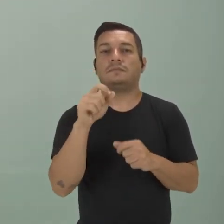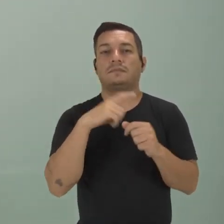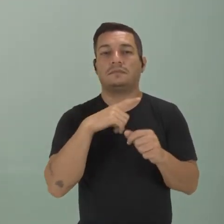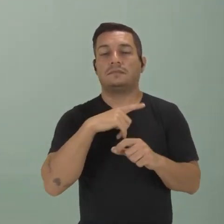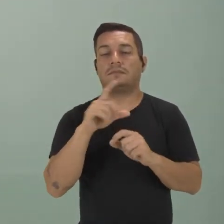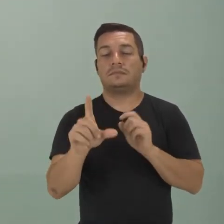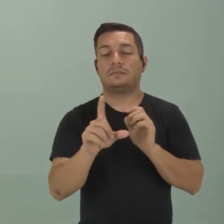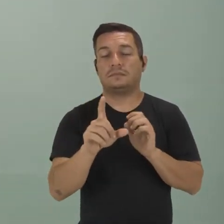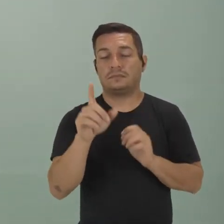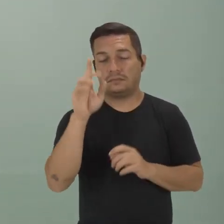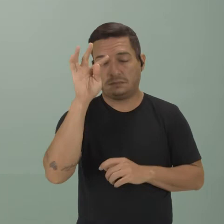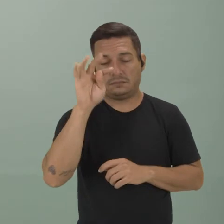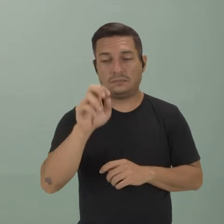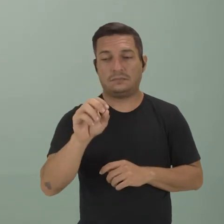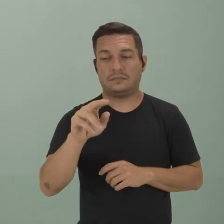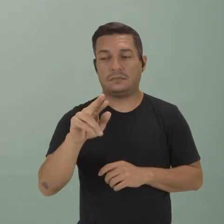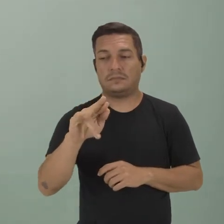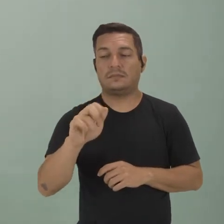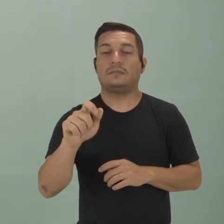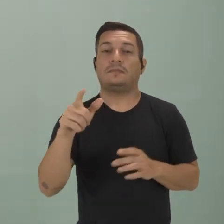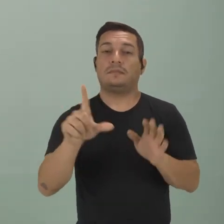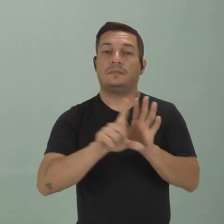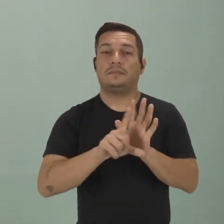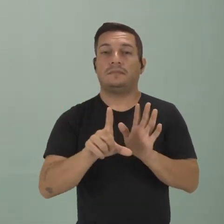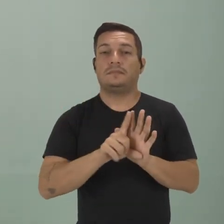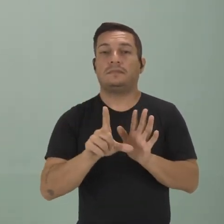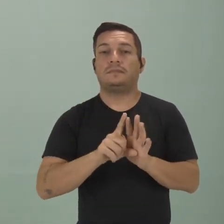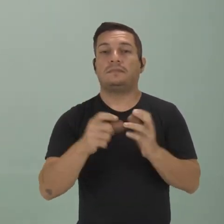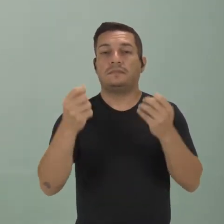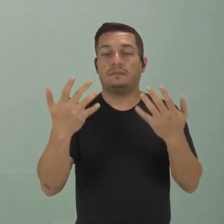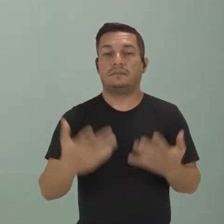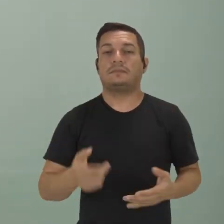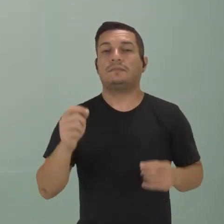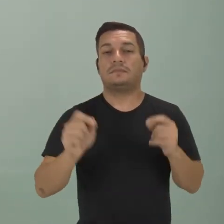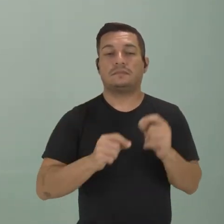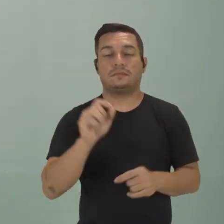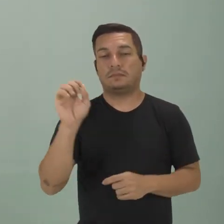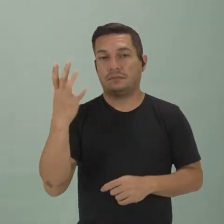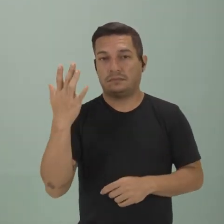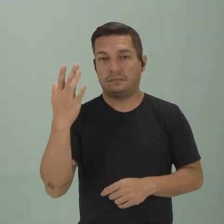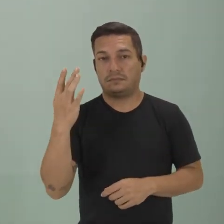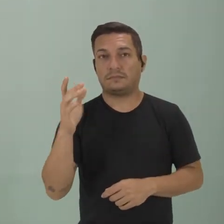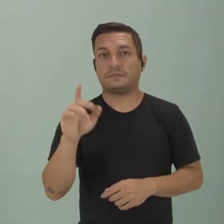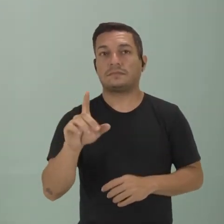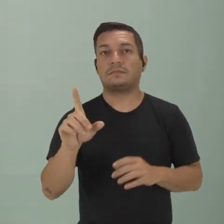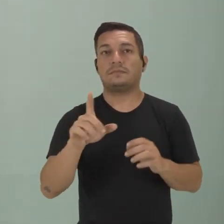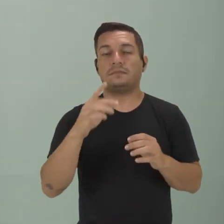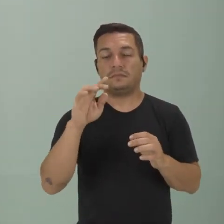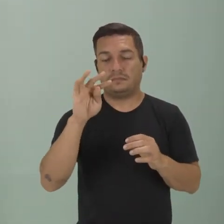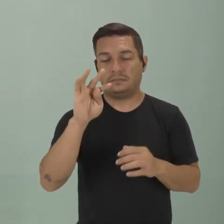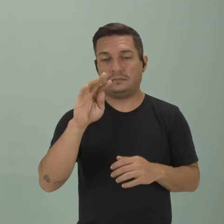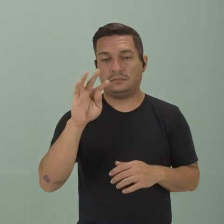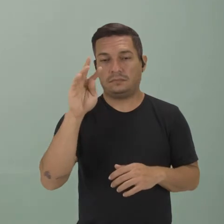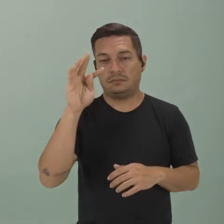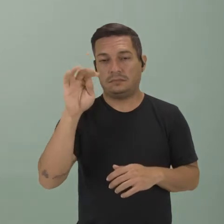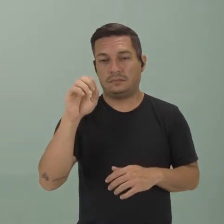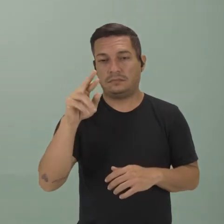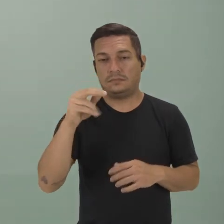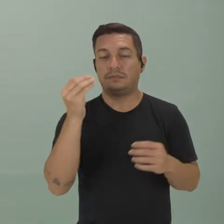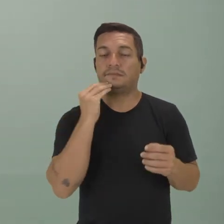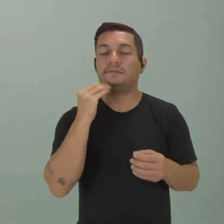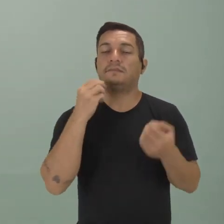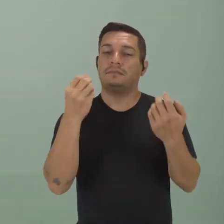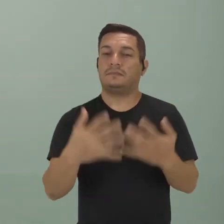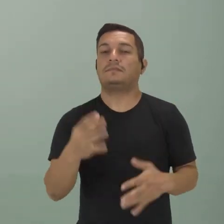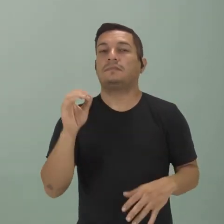que criam uma teoria. Então, a lei, ela determina o fato. A teoria, ela tenta